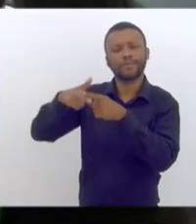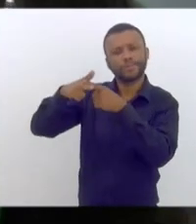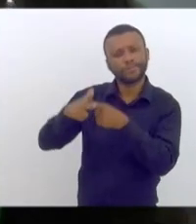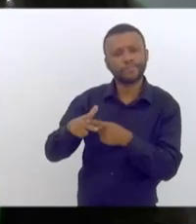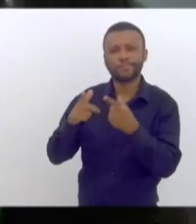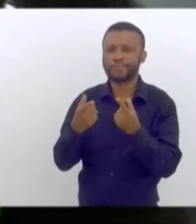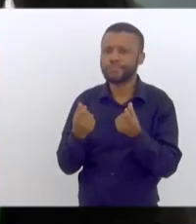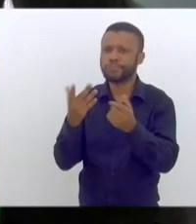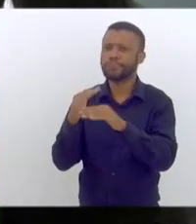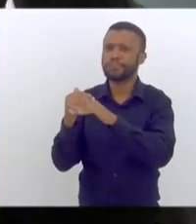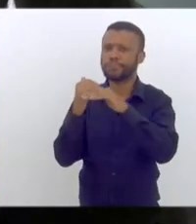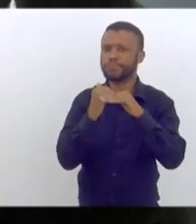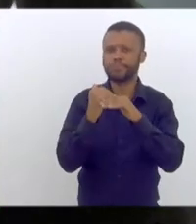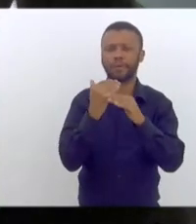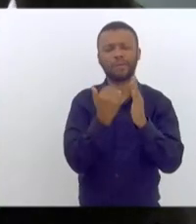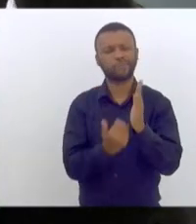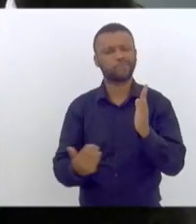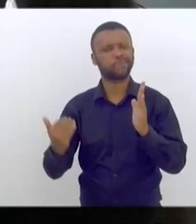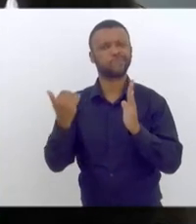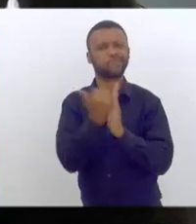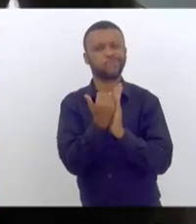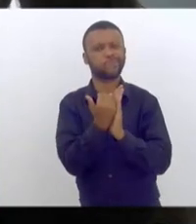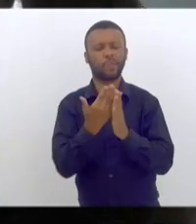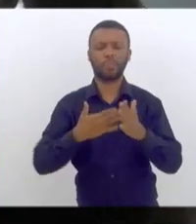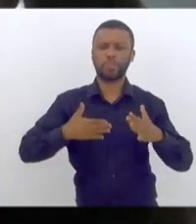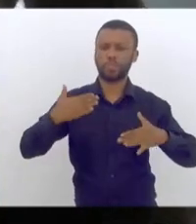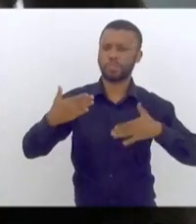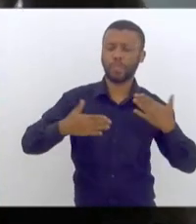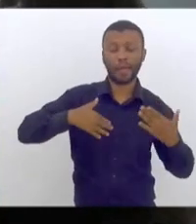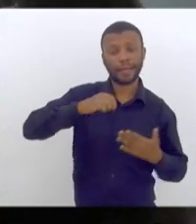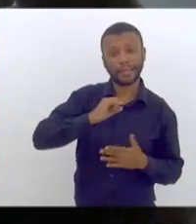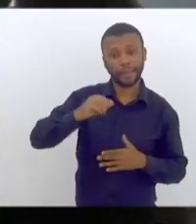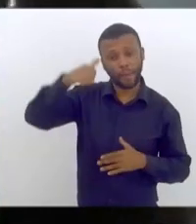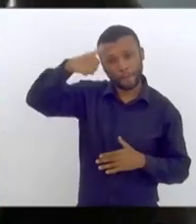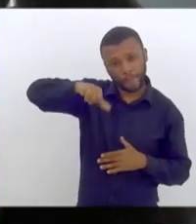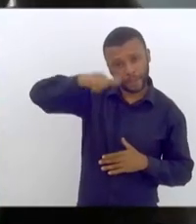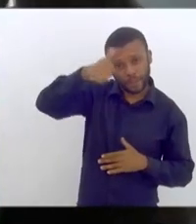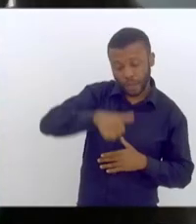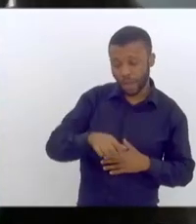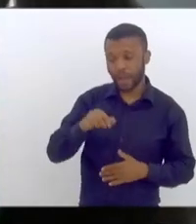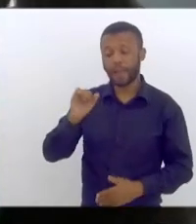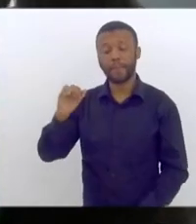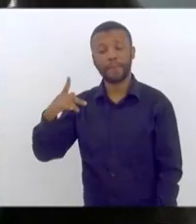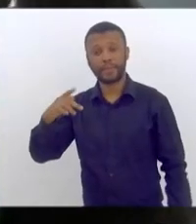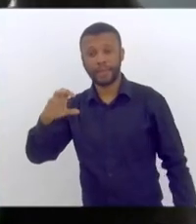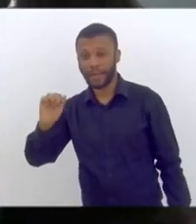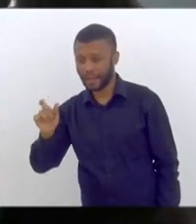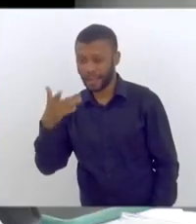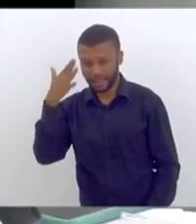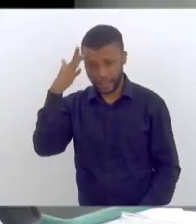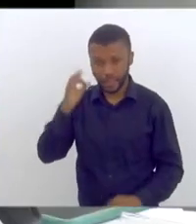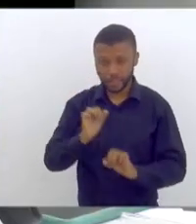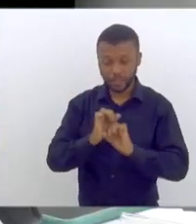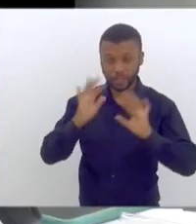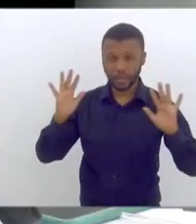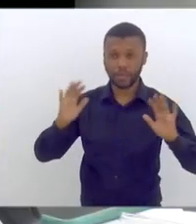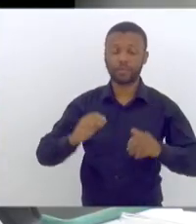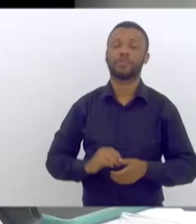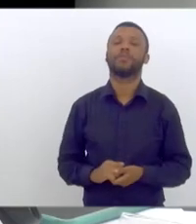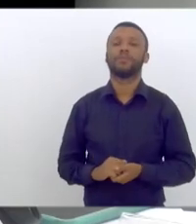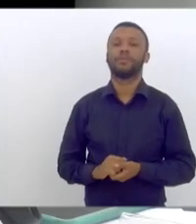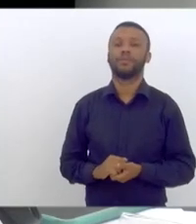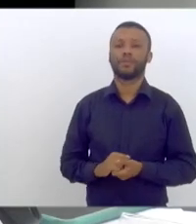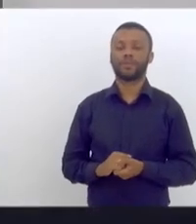monetária exorcivo em cima se o medidor da inflação Você tá entendendo é questão que eu tô levantando